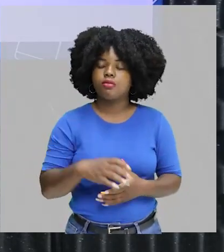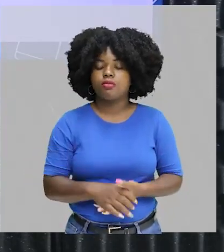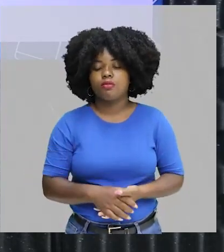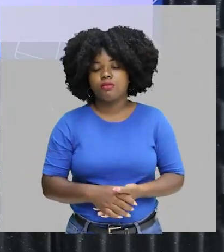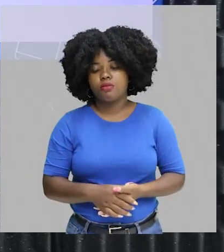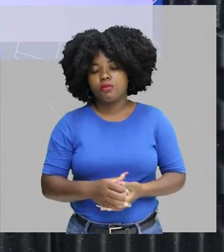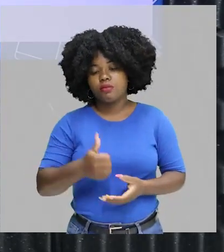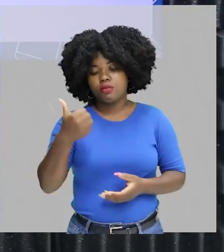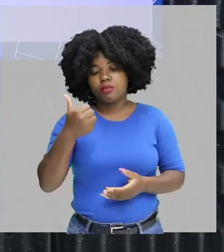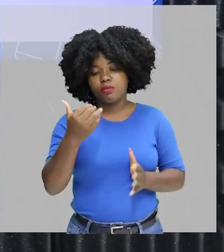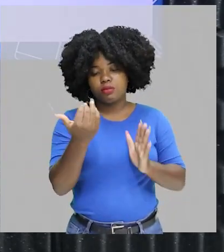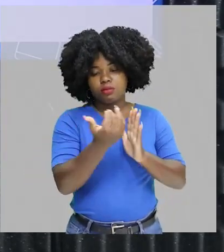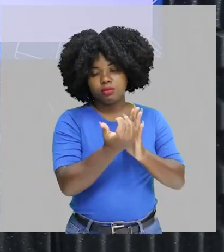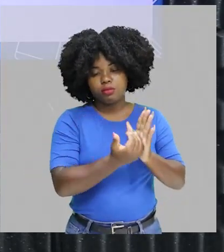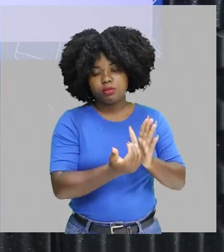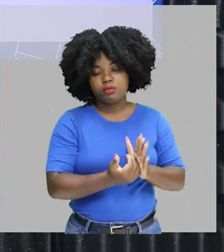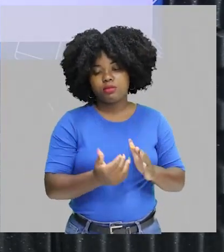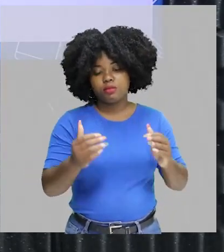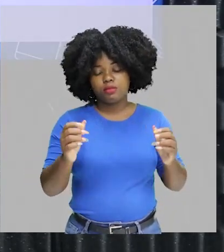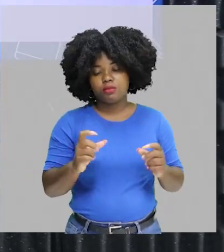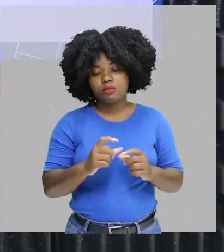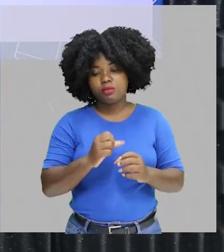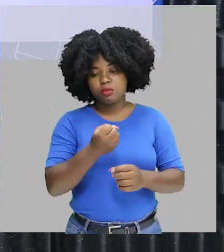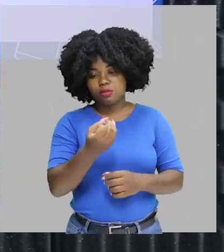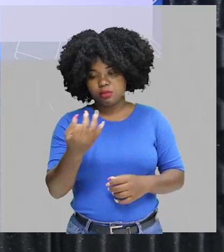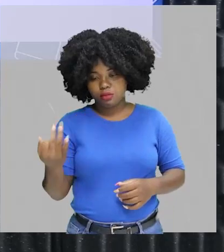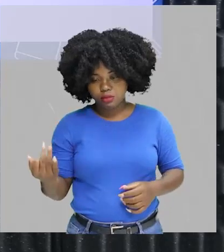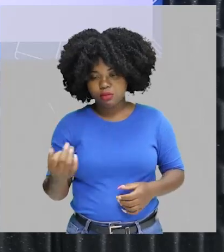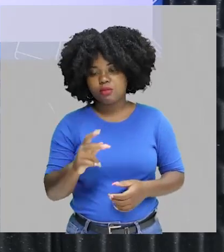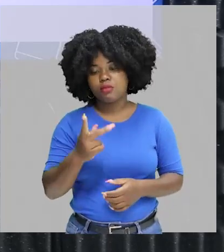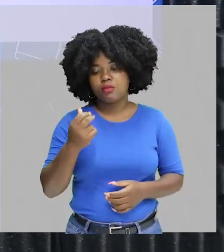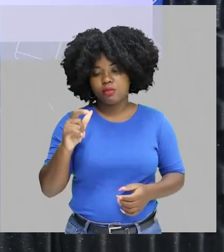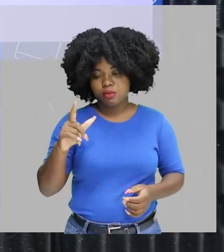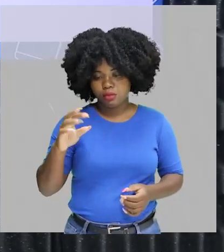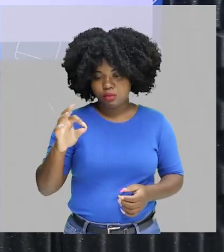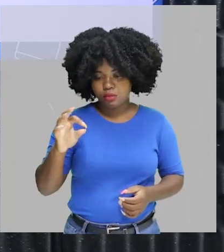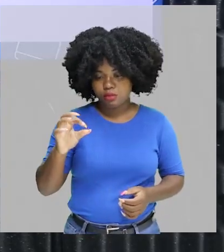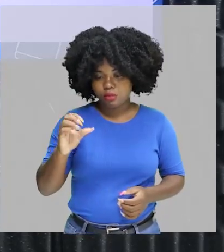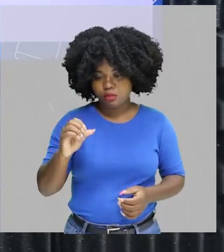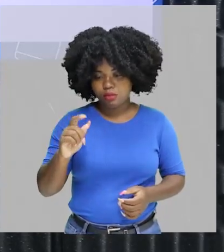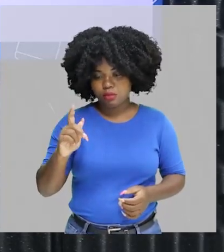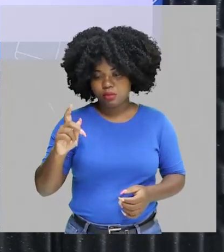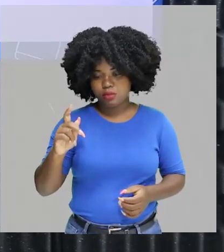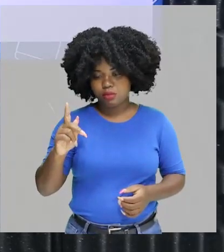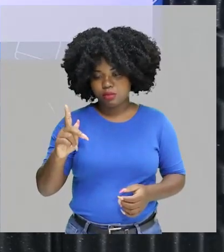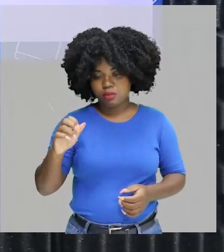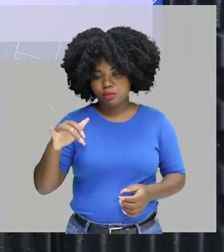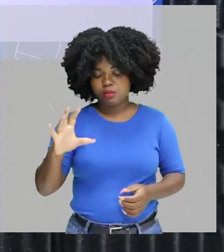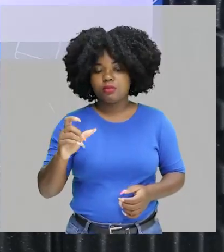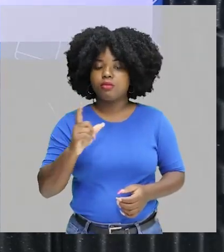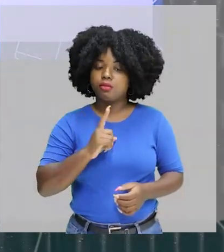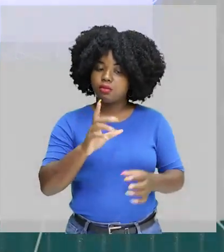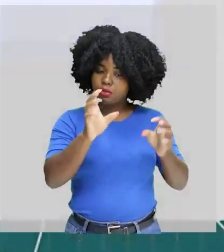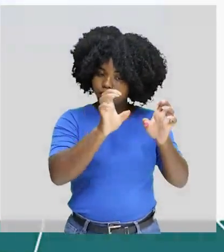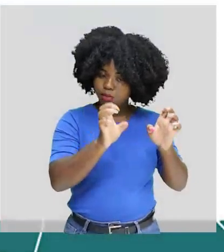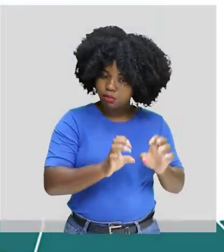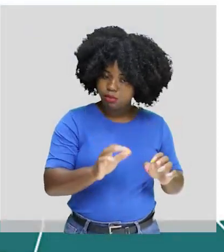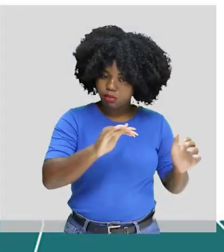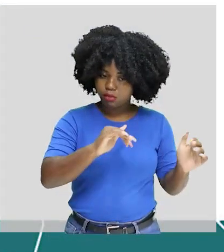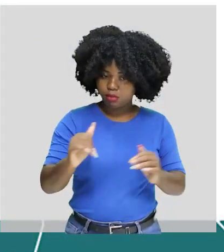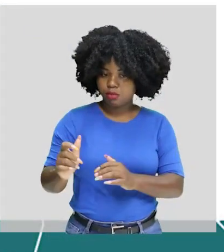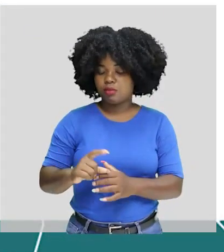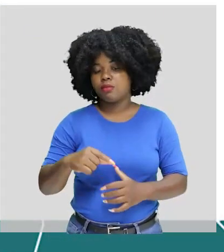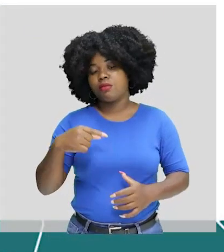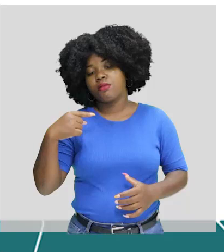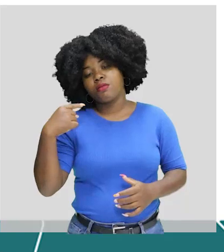Então, primeira classificação de acordo com a quantidade de halogênios presentes na estrutura.